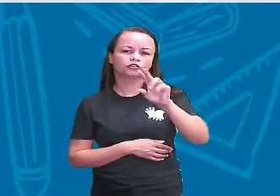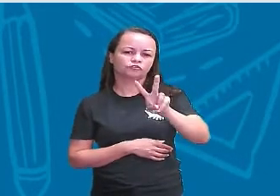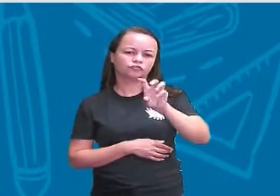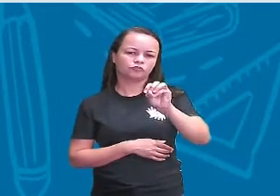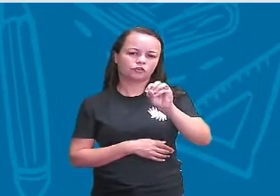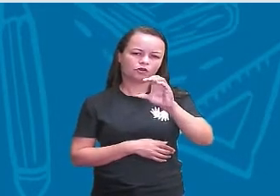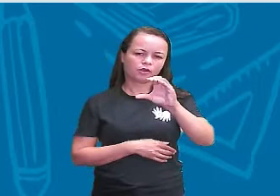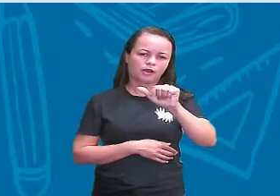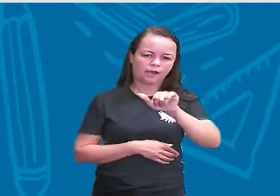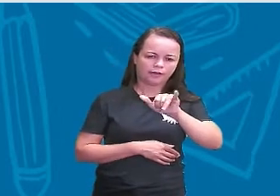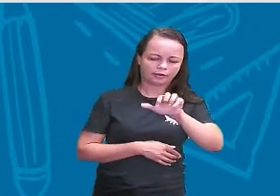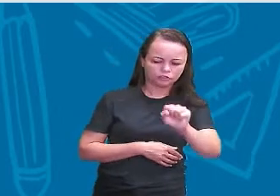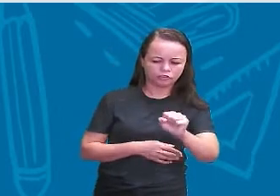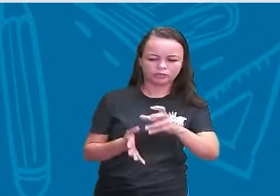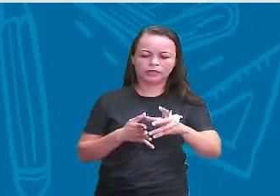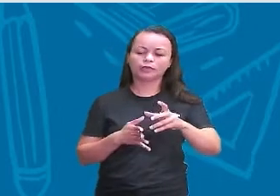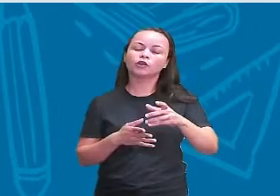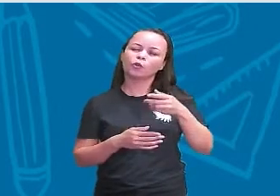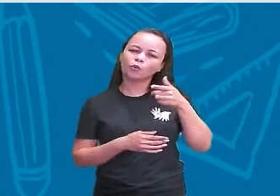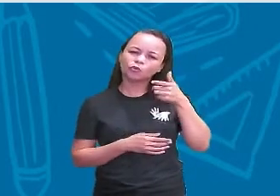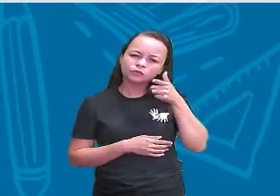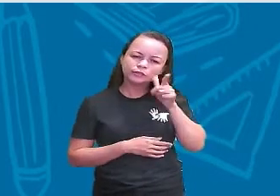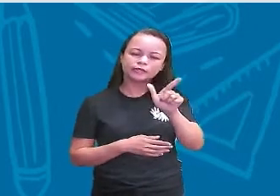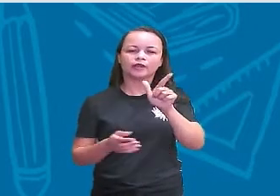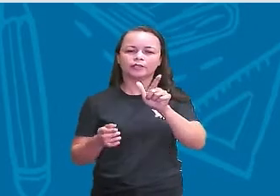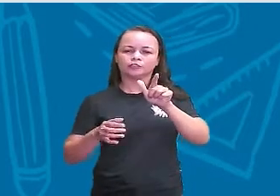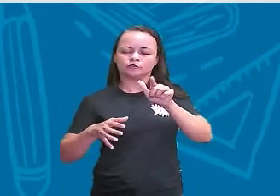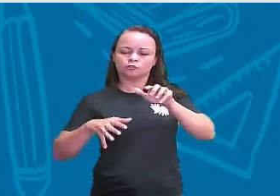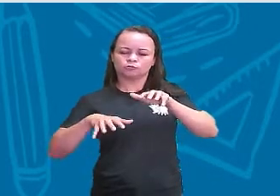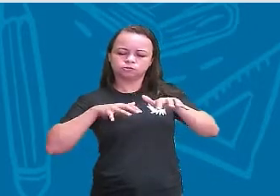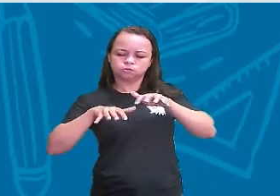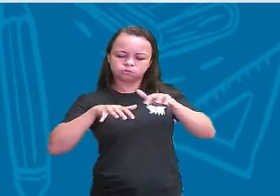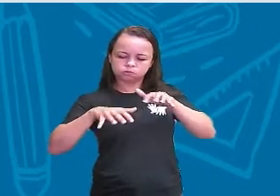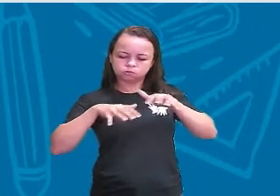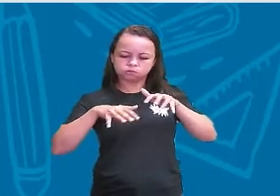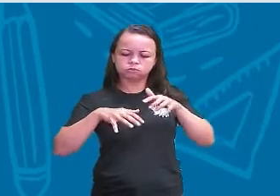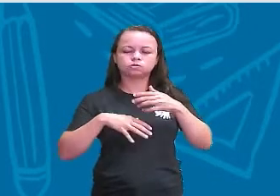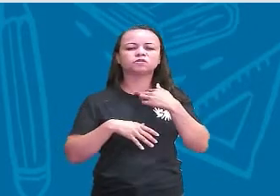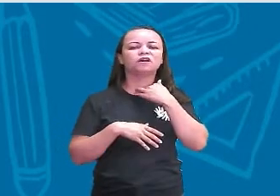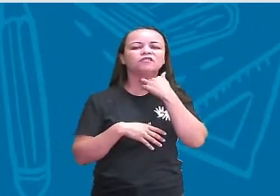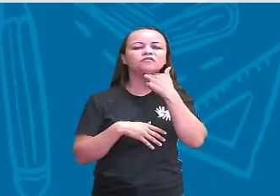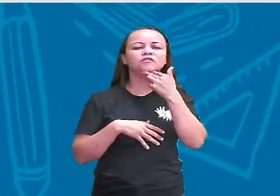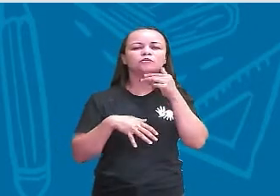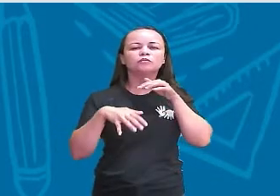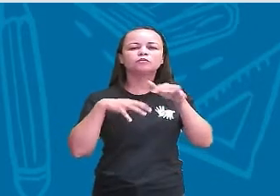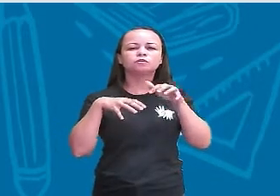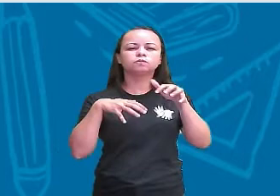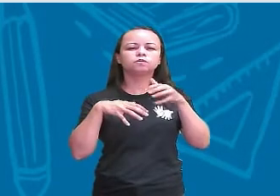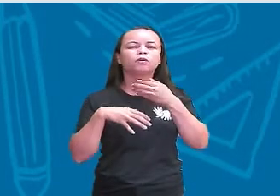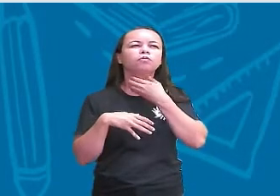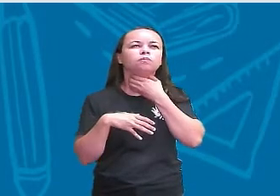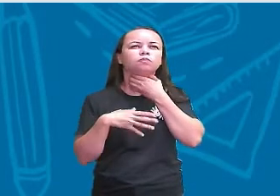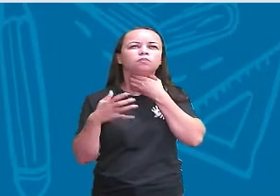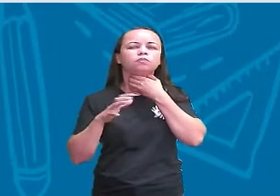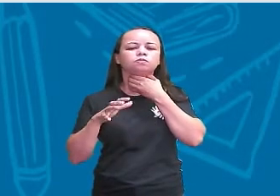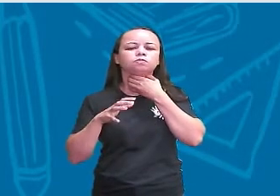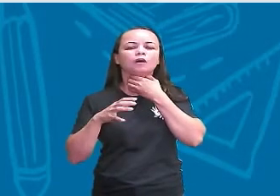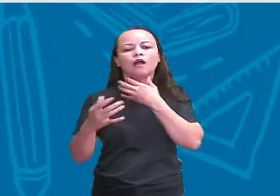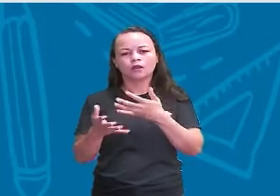gente então consegue emitir, através das vibrações dessas cordas vocais, a gente consegue emitir o som, tá